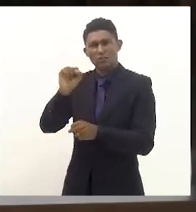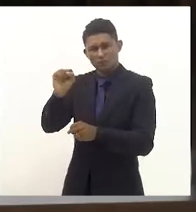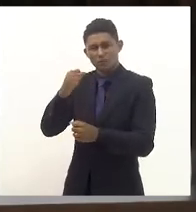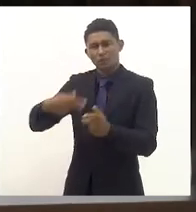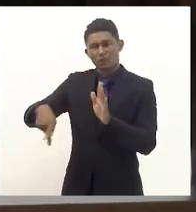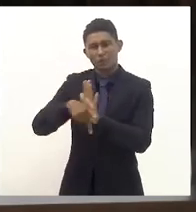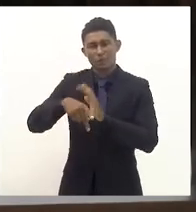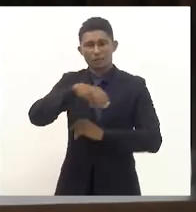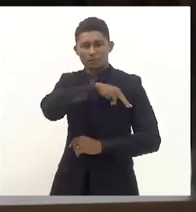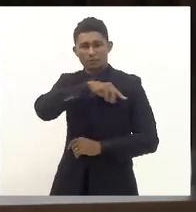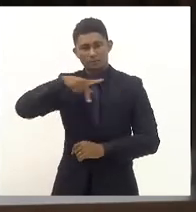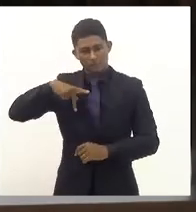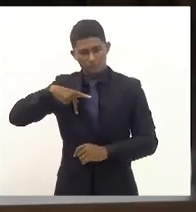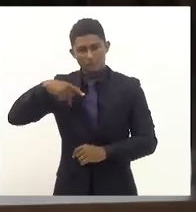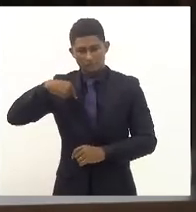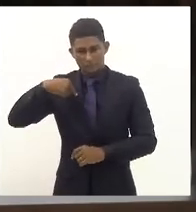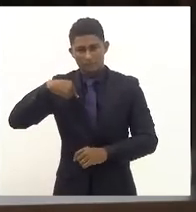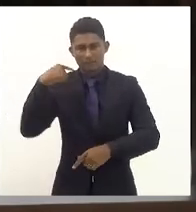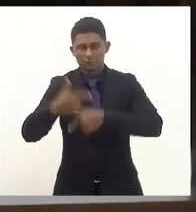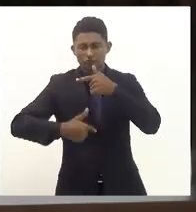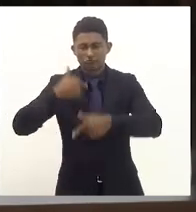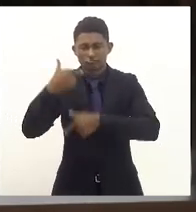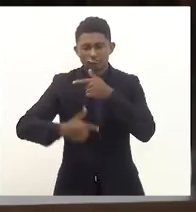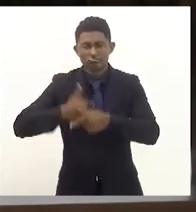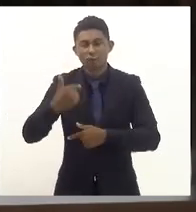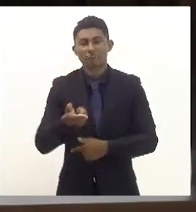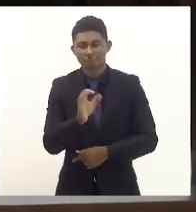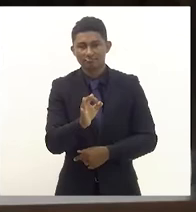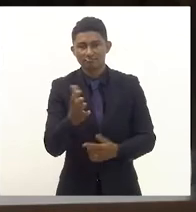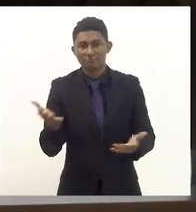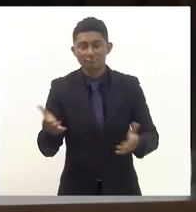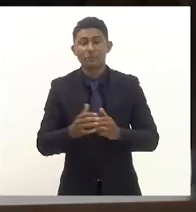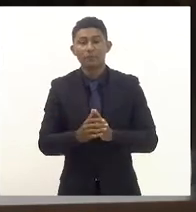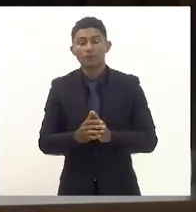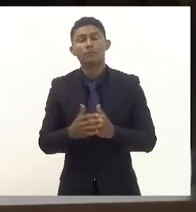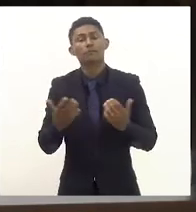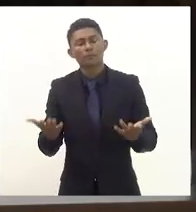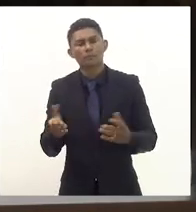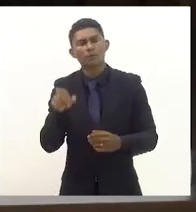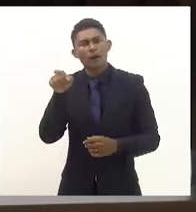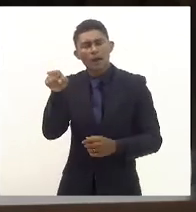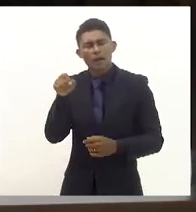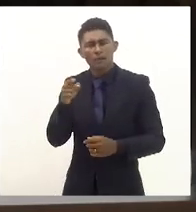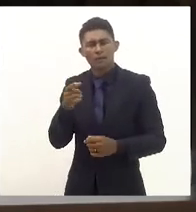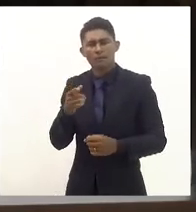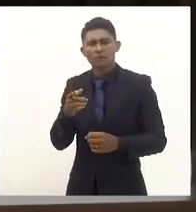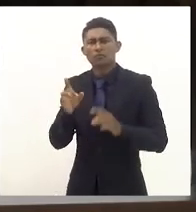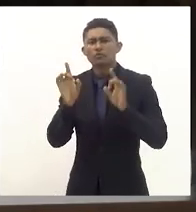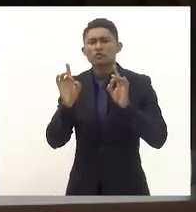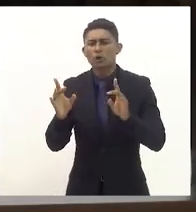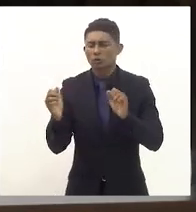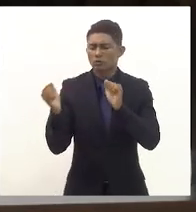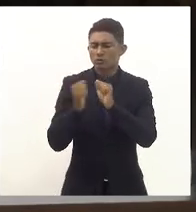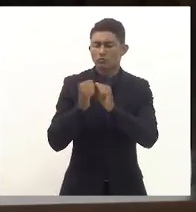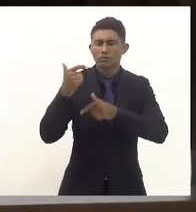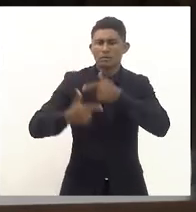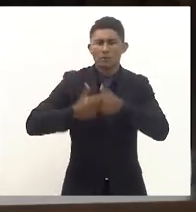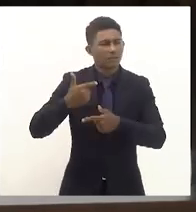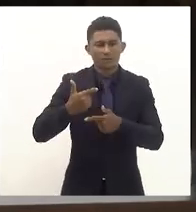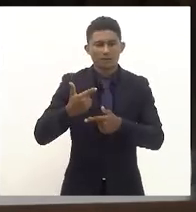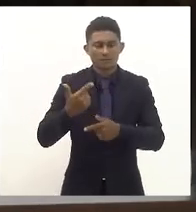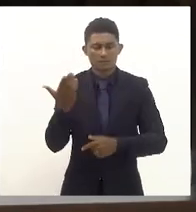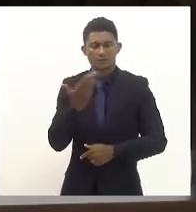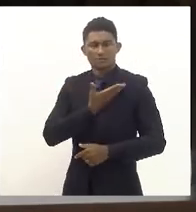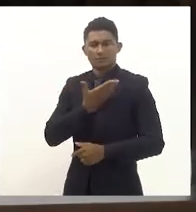Público ele trens entendeu é a função de colega ele se transformou também um grande amigo